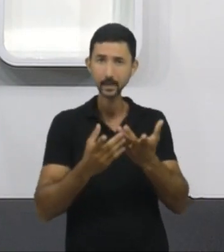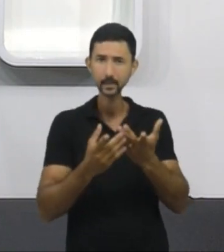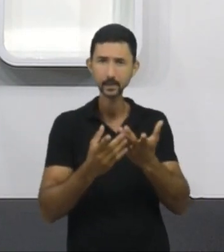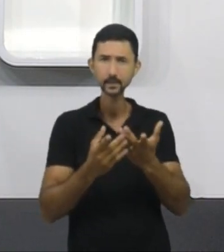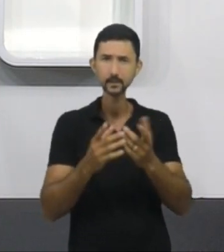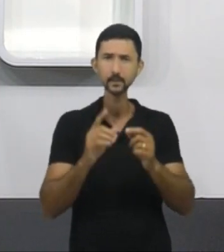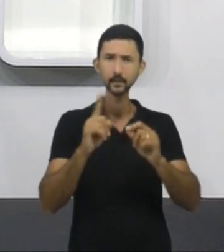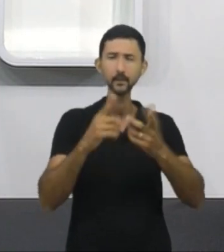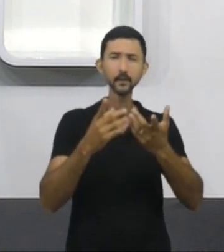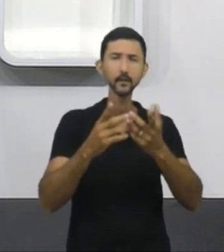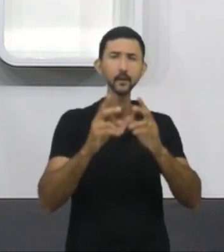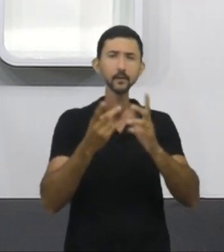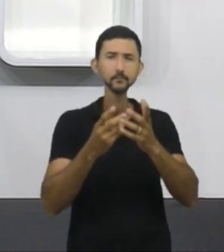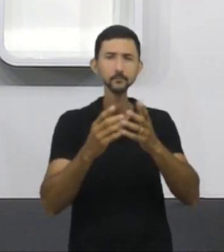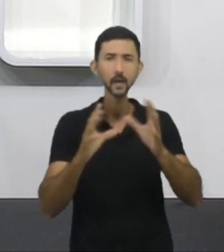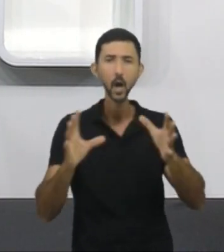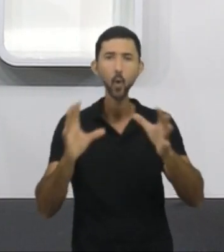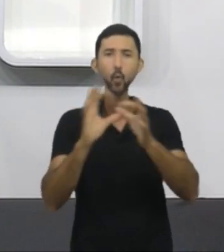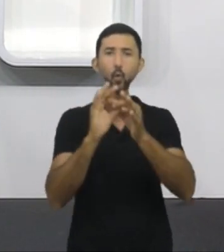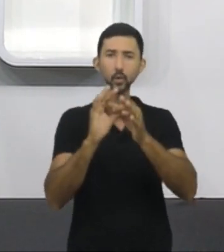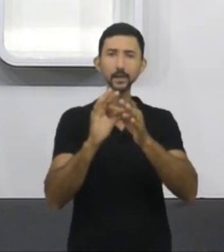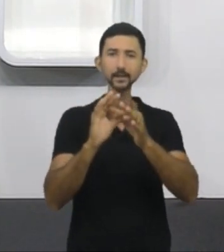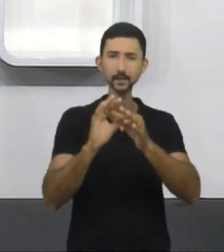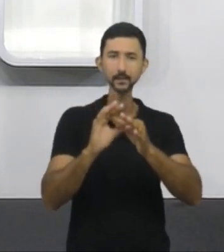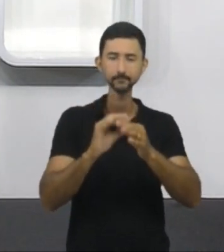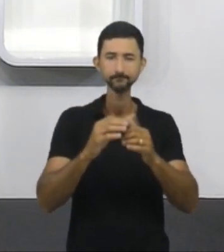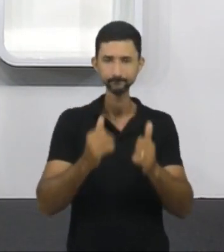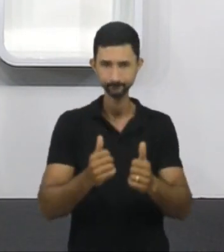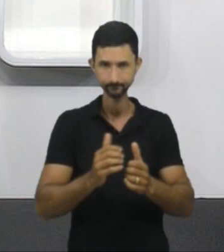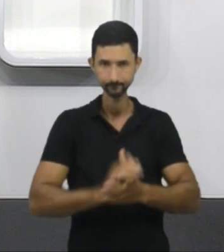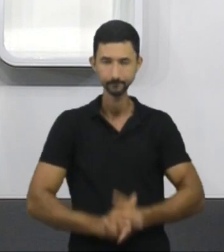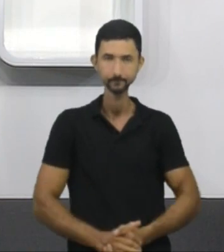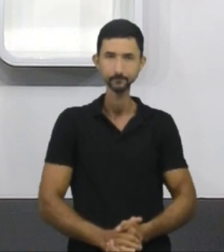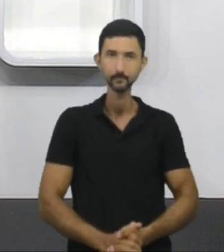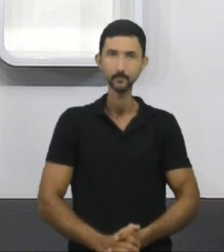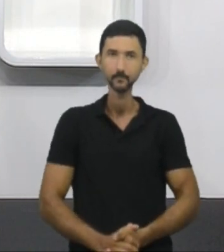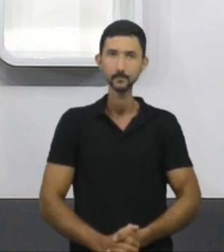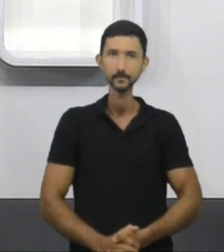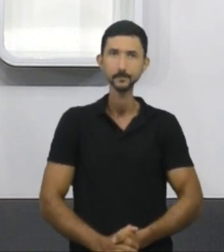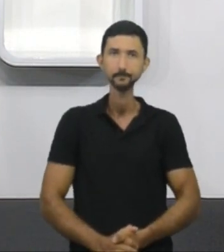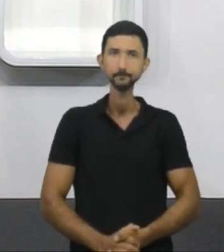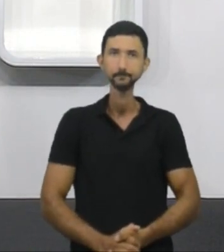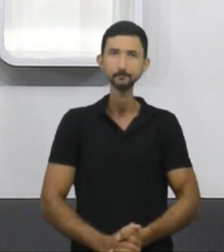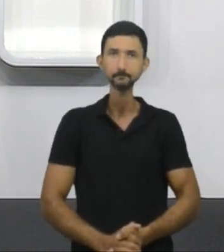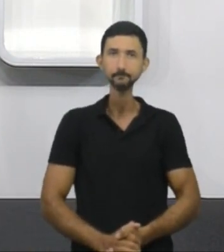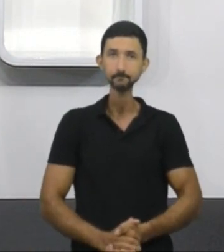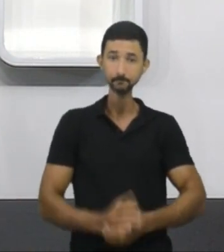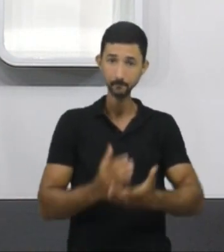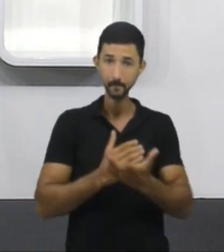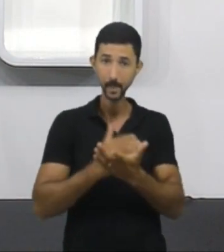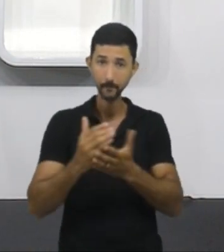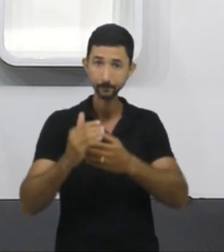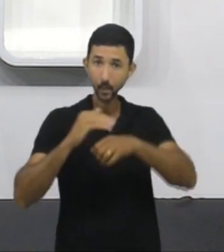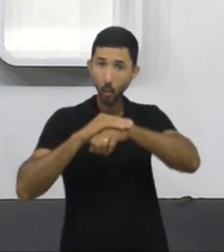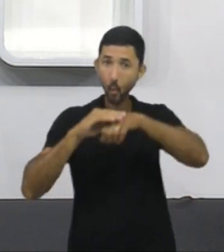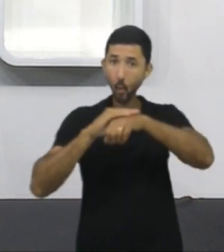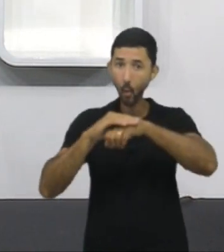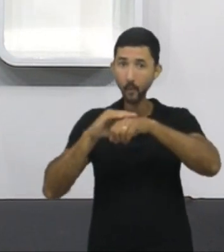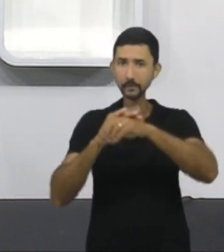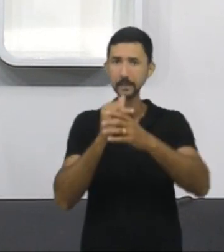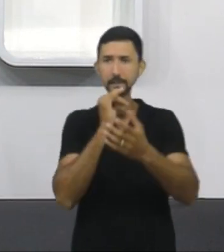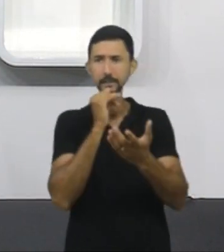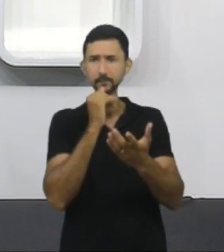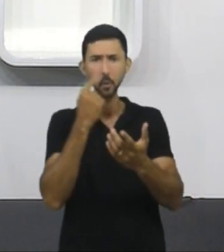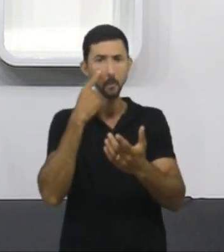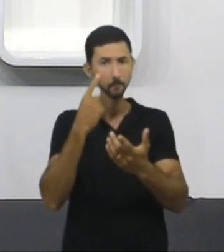também são chamadas de conectores ou de articuladores do discurso. Para nós começarmos a conversar, eu queria que